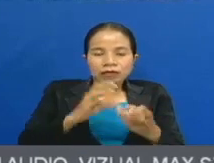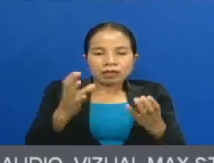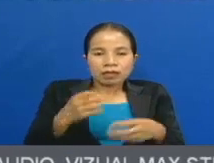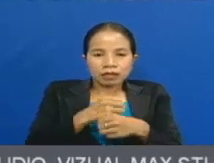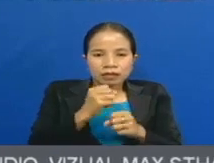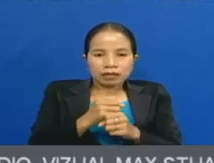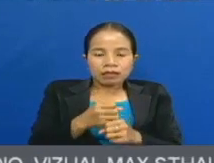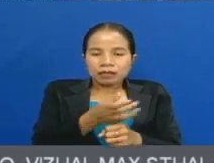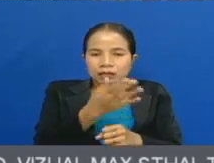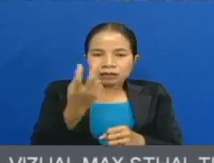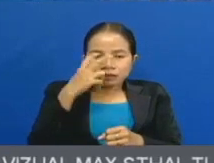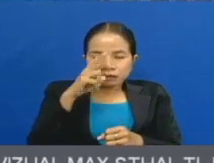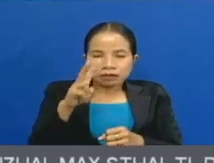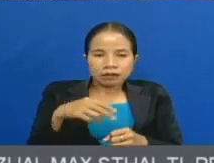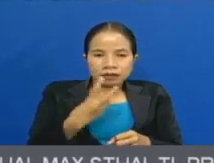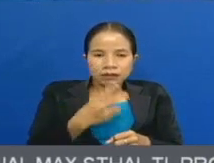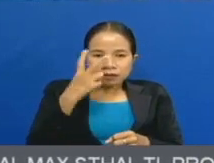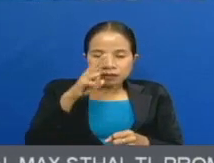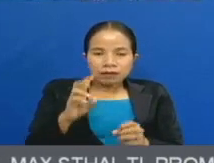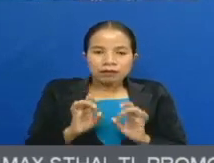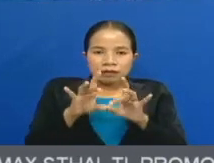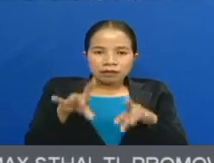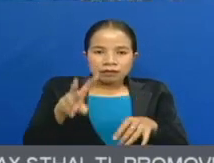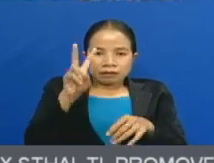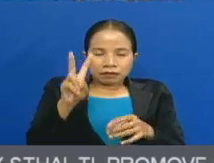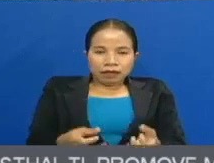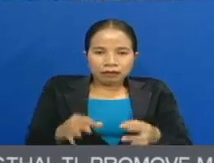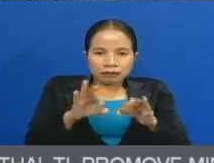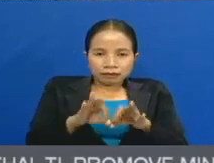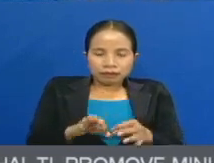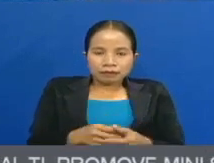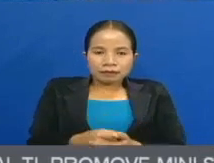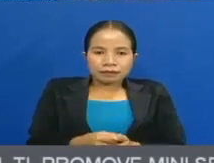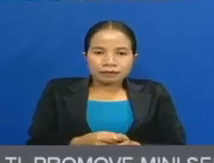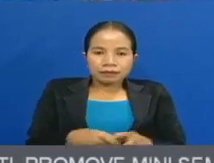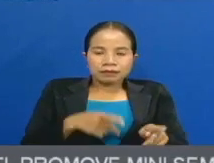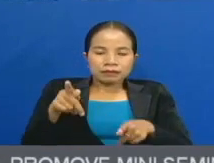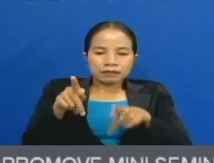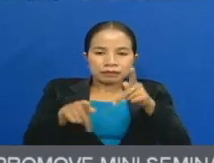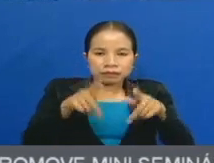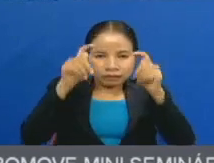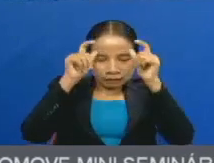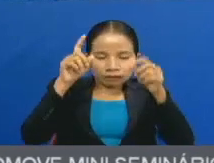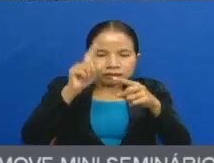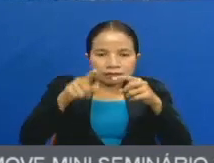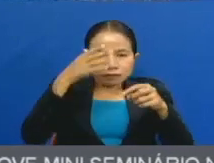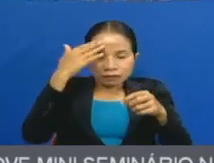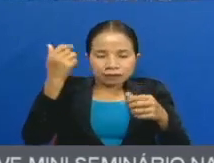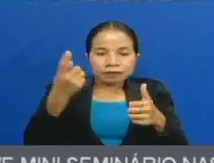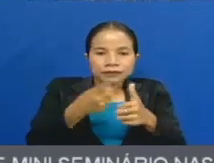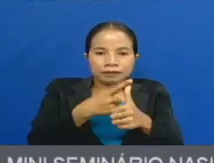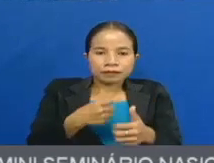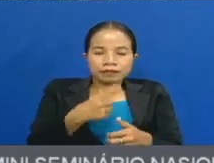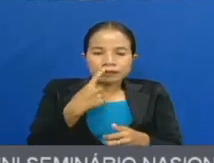e ter tratado a Austrália, e a outra rua, que é importante que demorou a ser la bela, a lua. E da uma